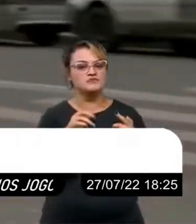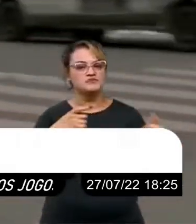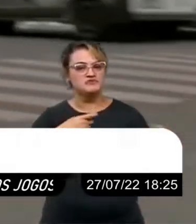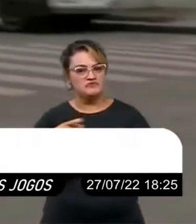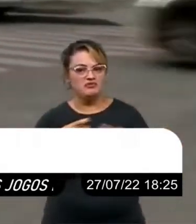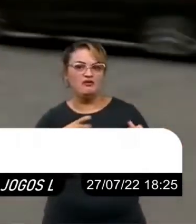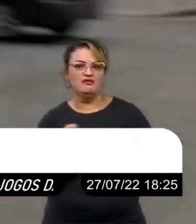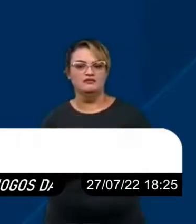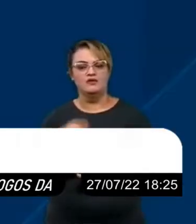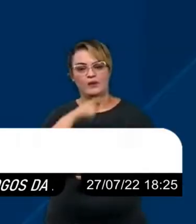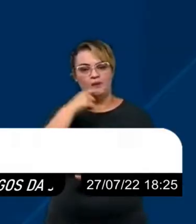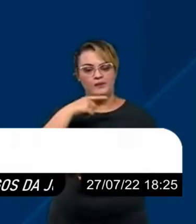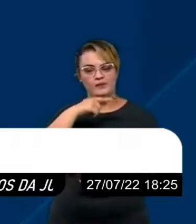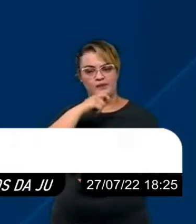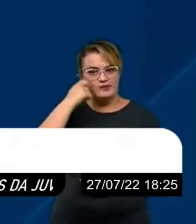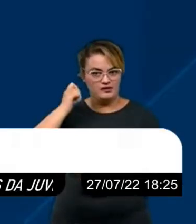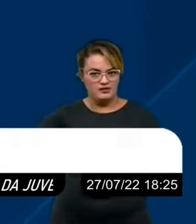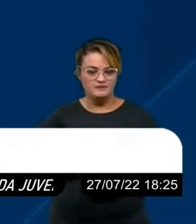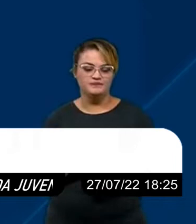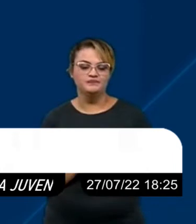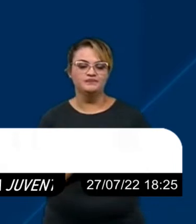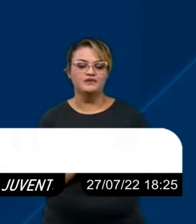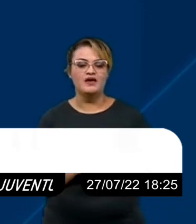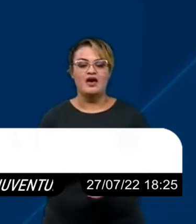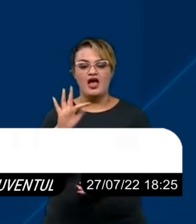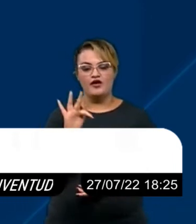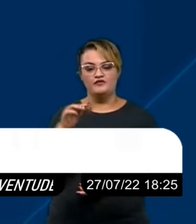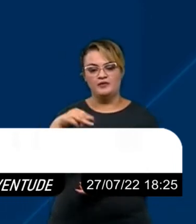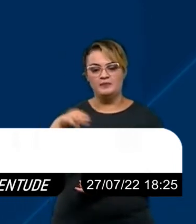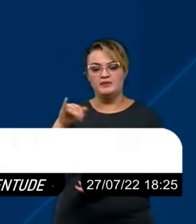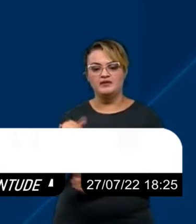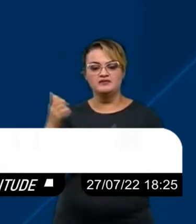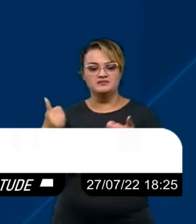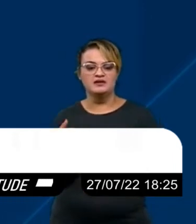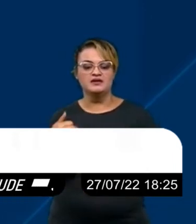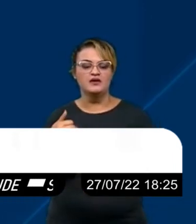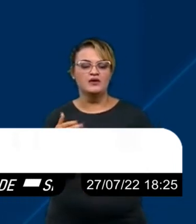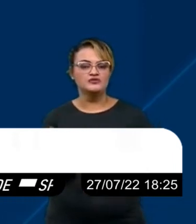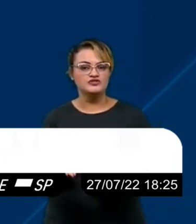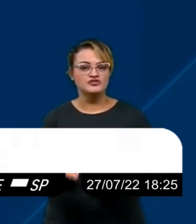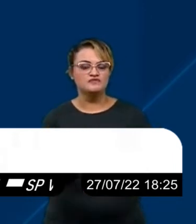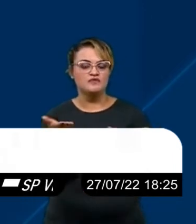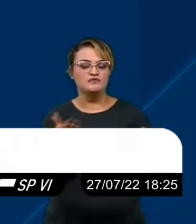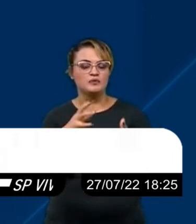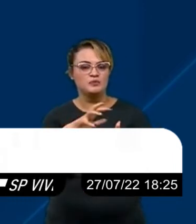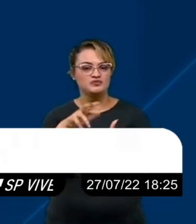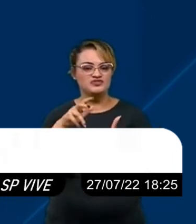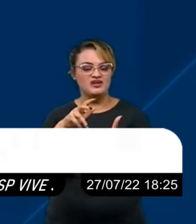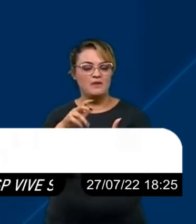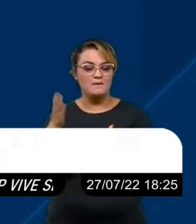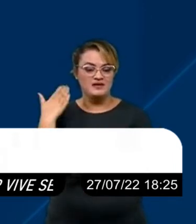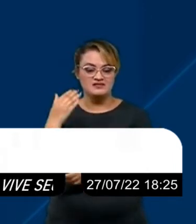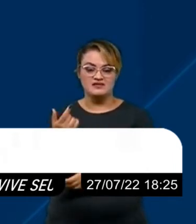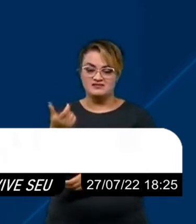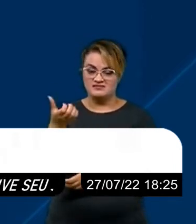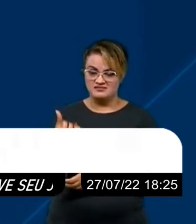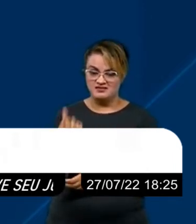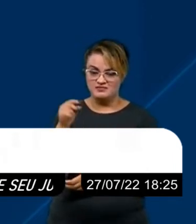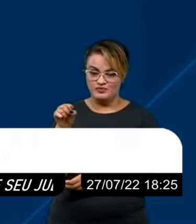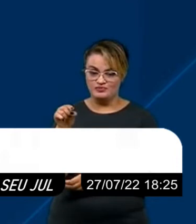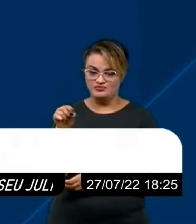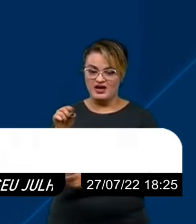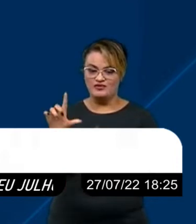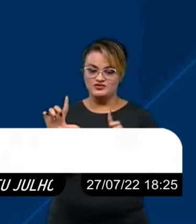conflitos na Ucrânia. De acordo com a previsão do FMI, o crescimento mundial desacelerou de 6,1% em